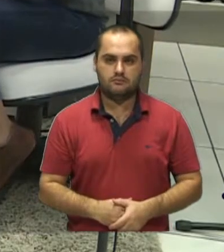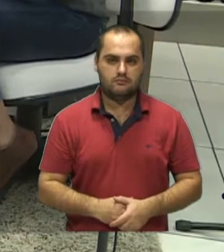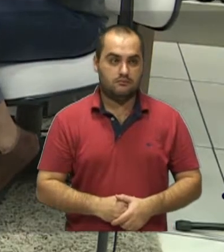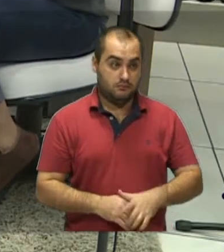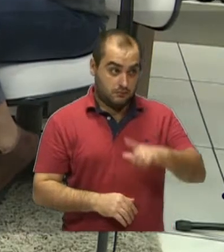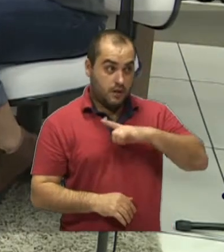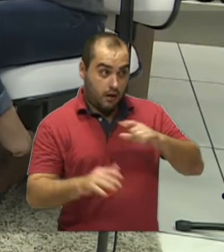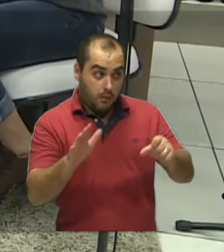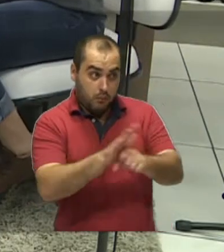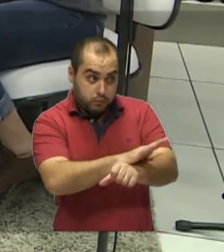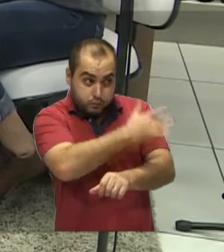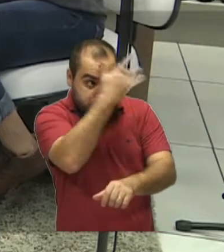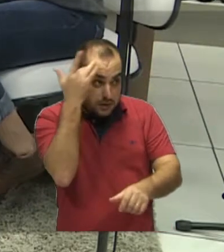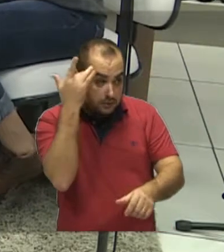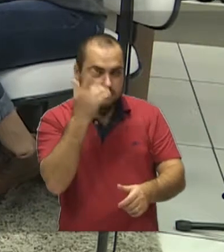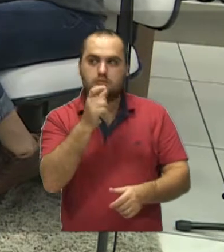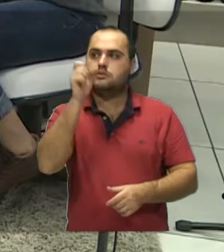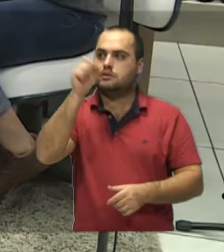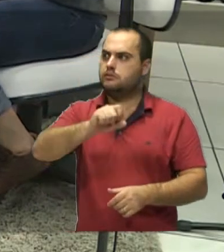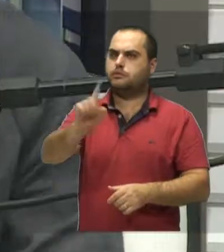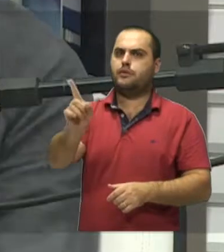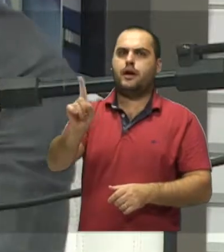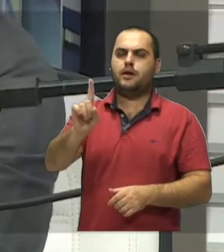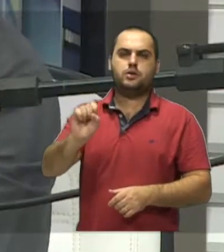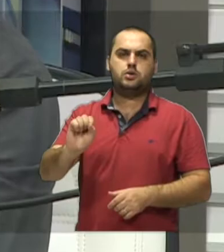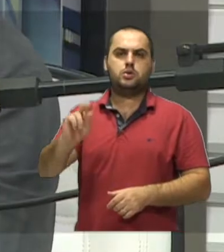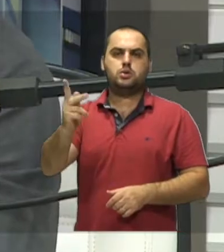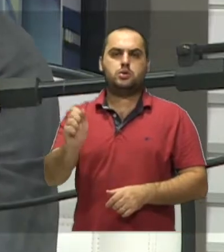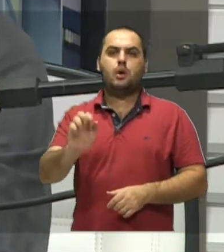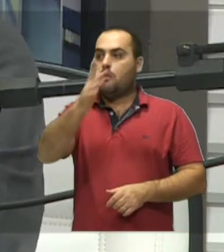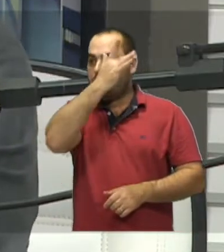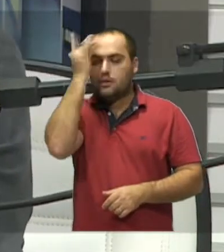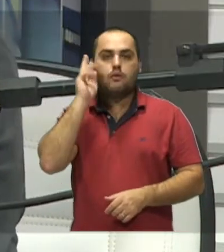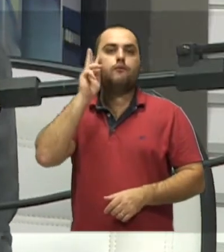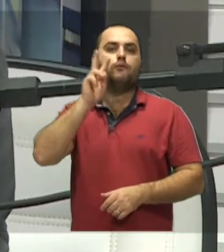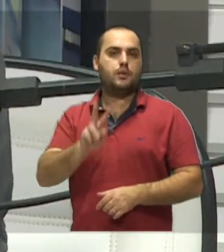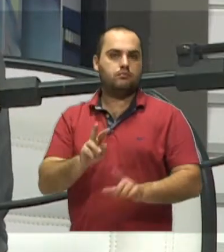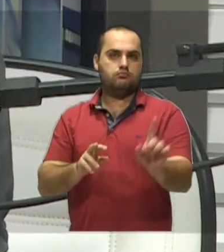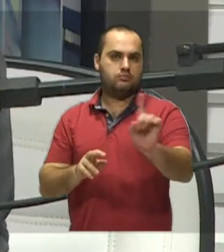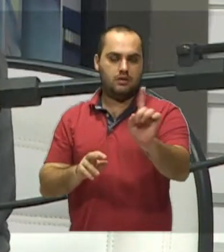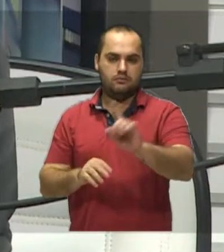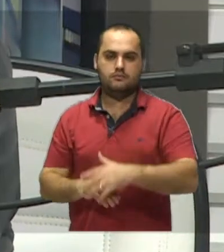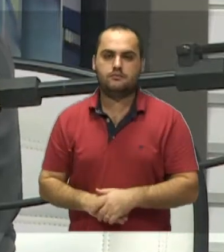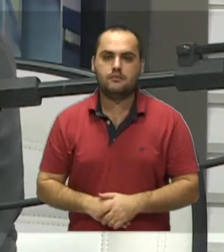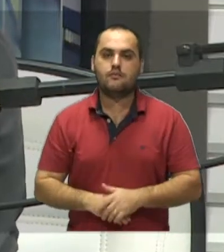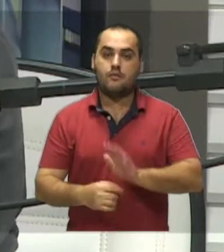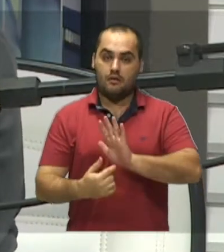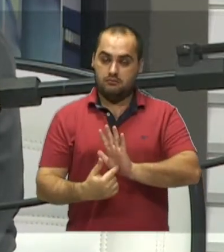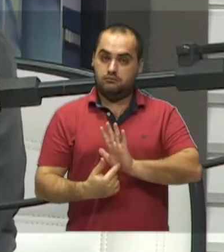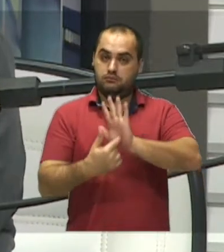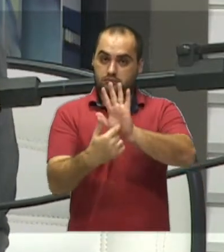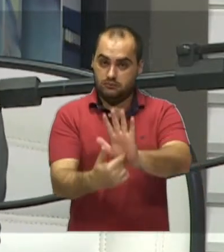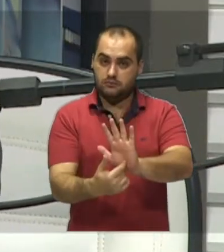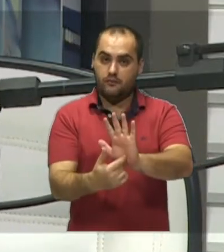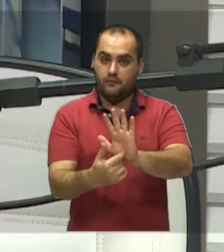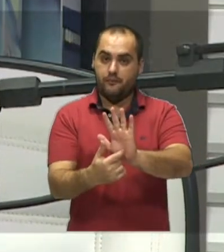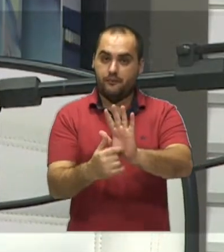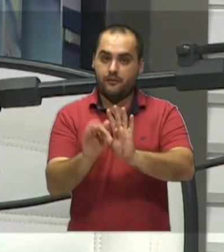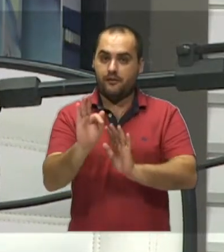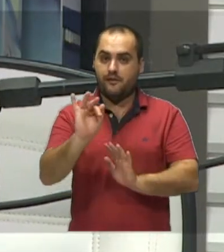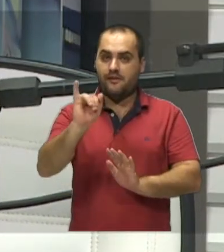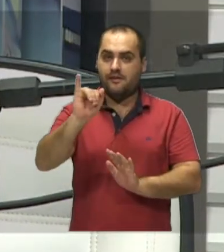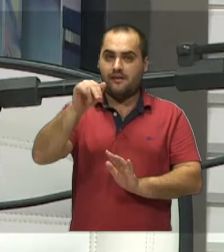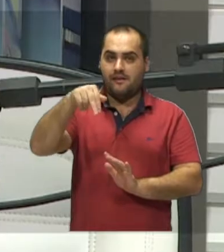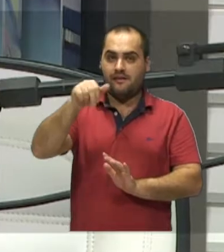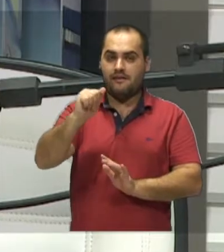bacana porque, assim, o que acontece? Não eram shows que as pessoas iam para assistir. Principalmente a gente se apresentou nas FINACs de lá. A